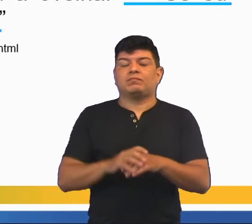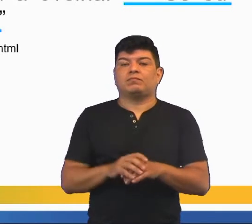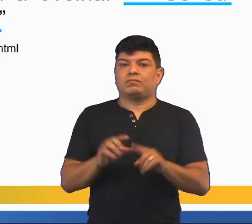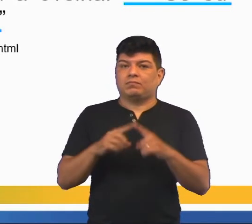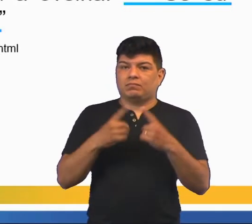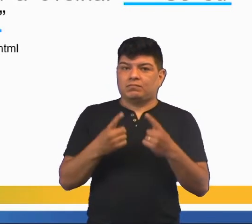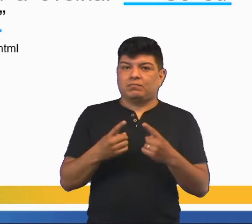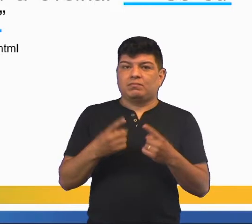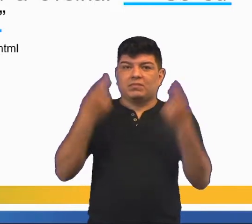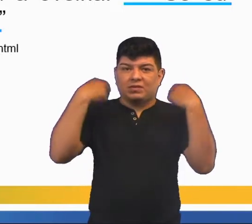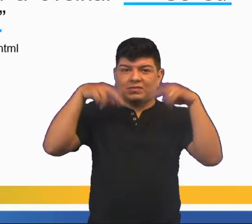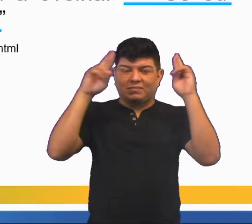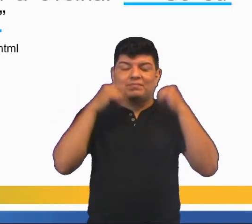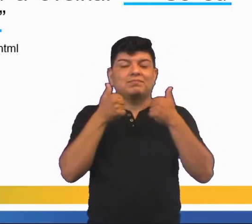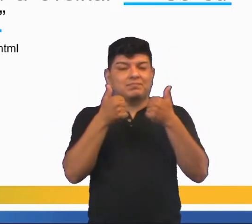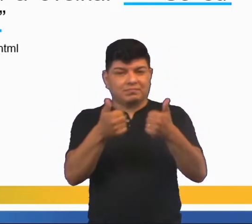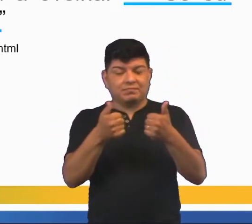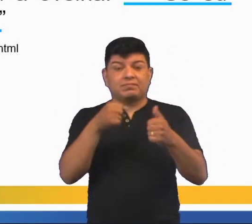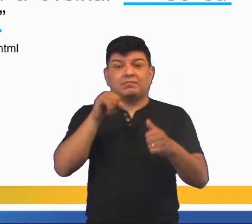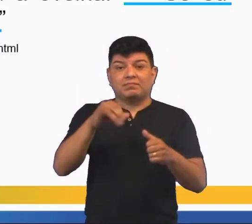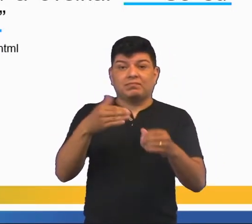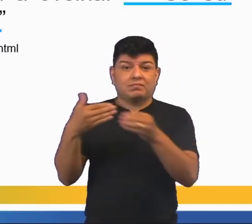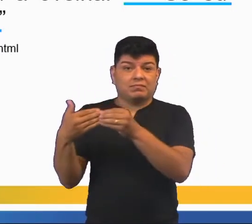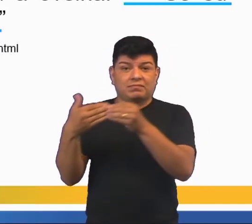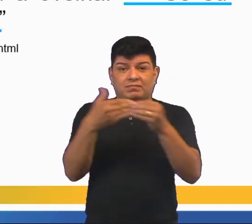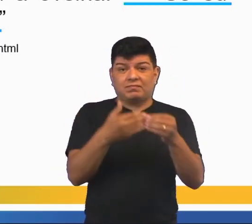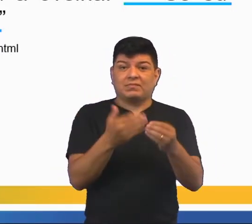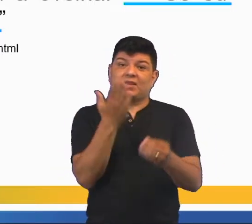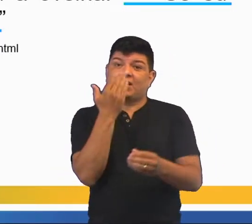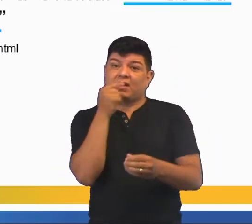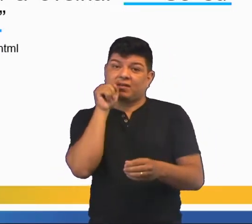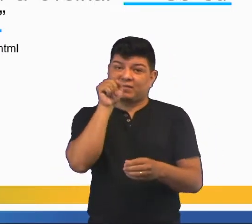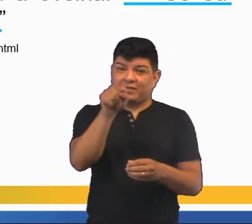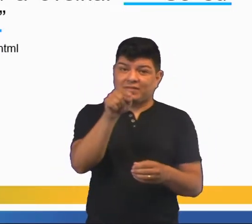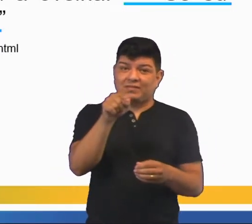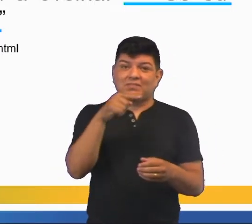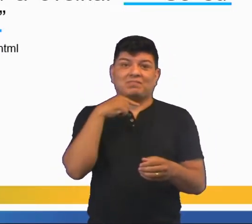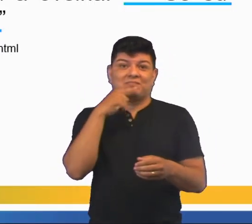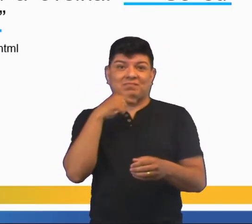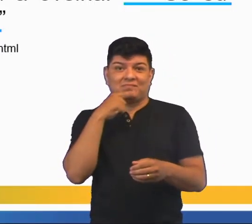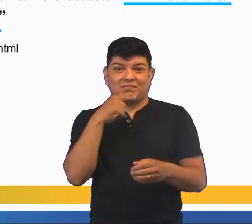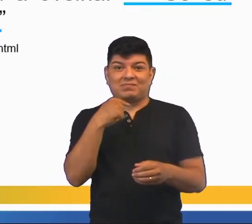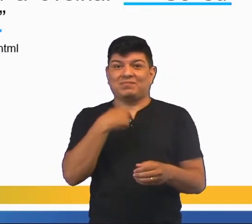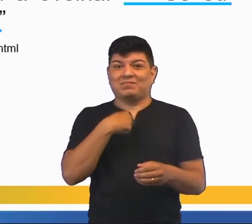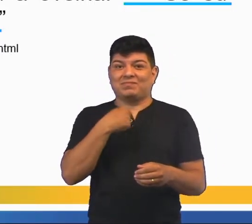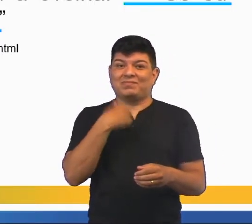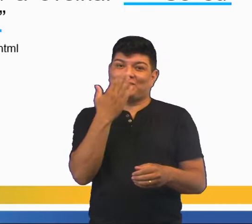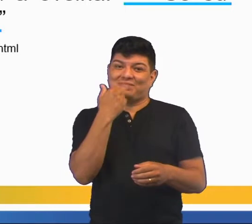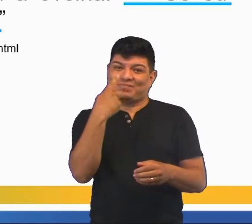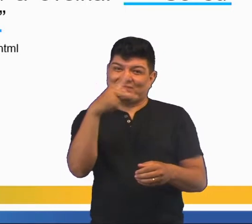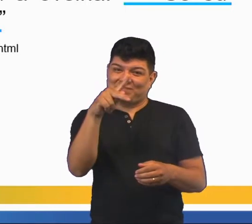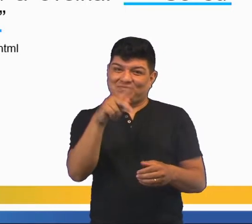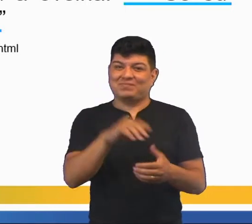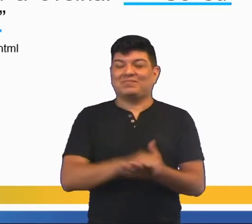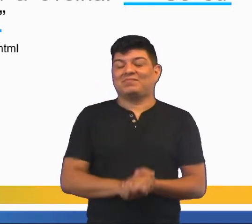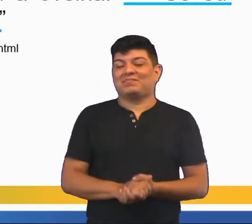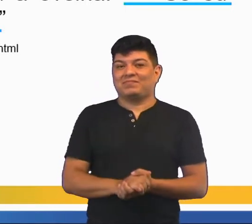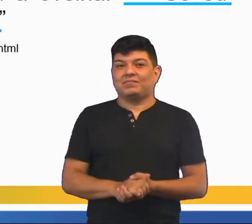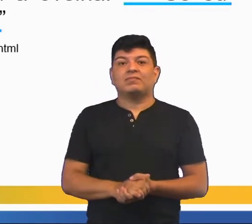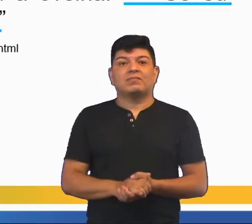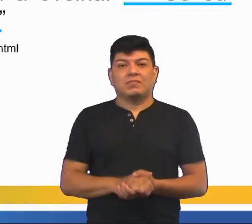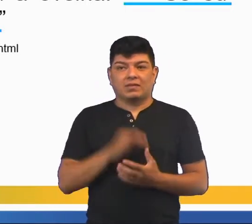Claro, respondeu a ovelha. Se eu levar água para você, sem dúvida, eu serei o alimento.